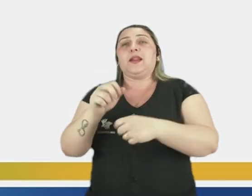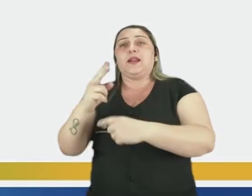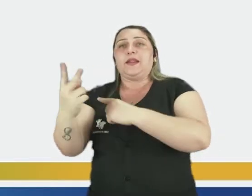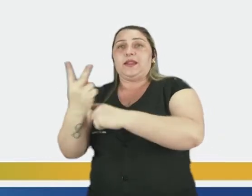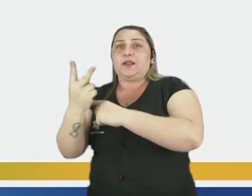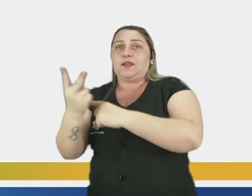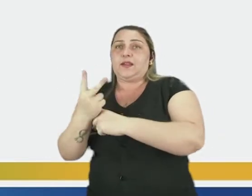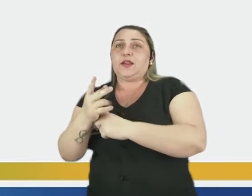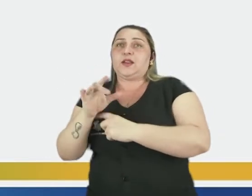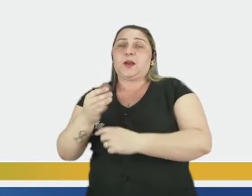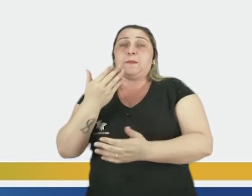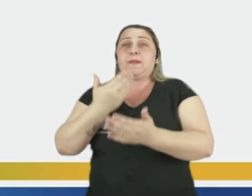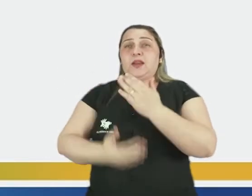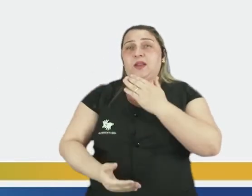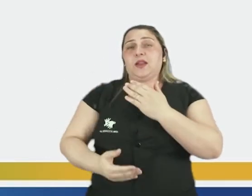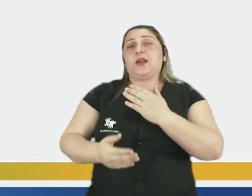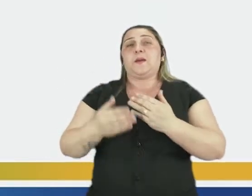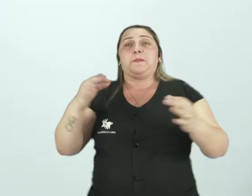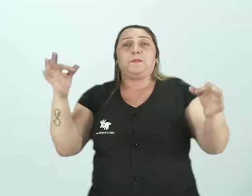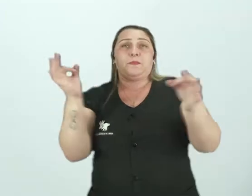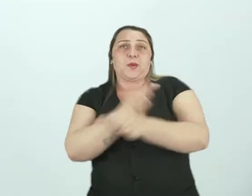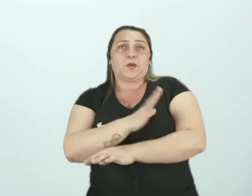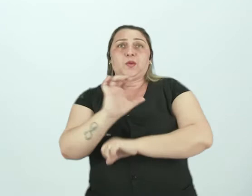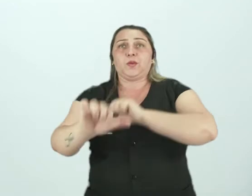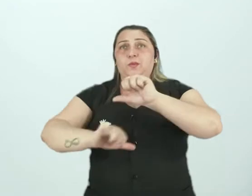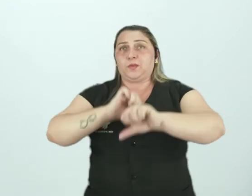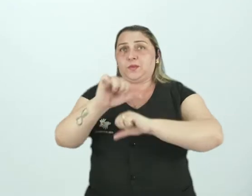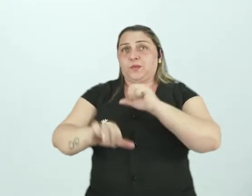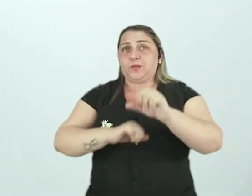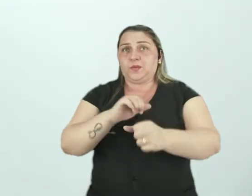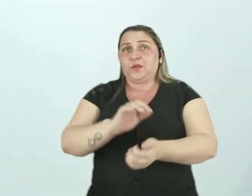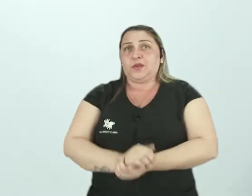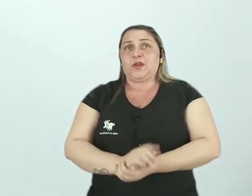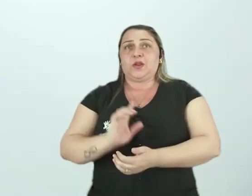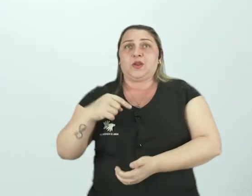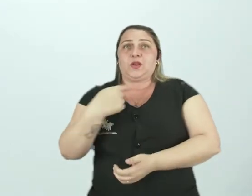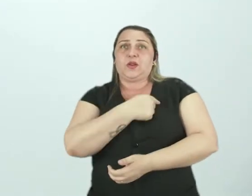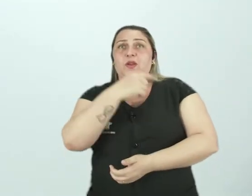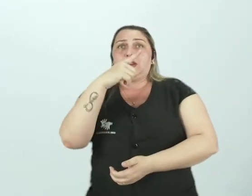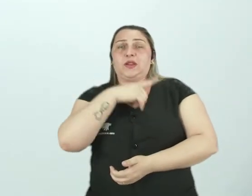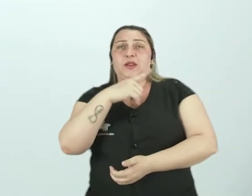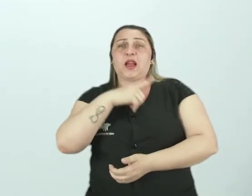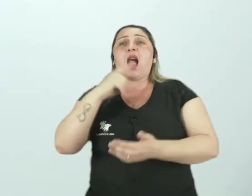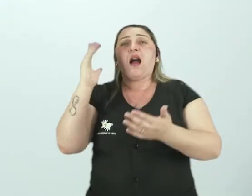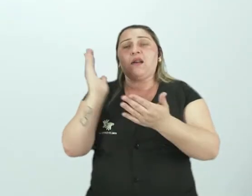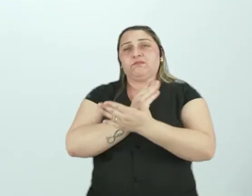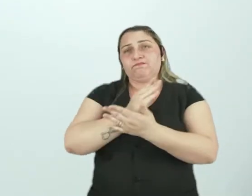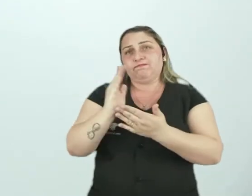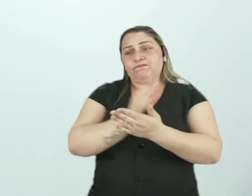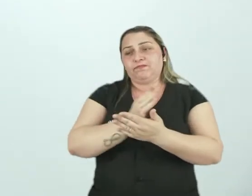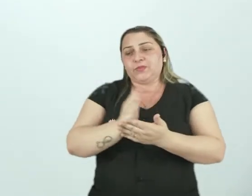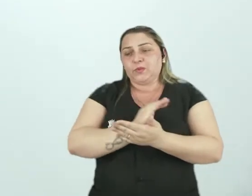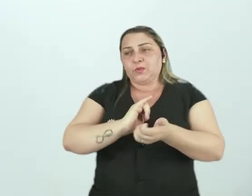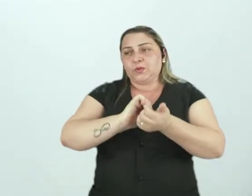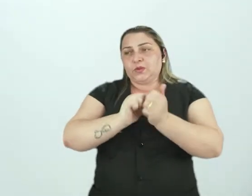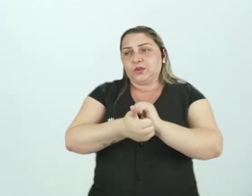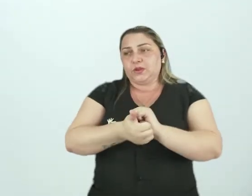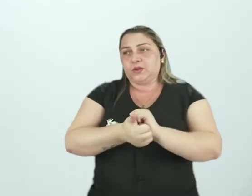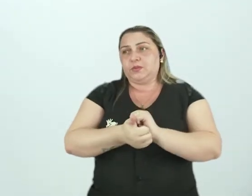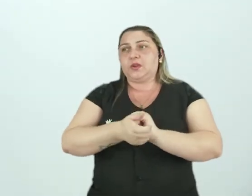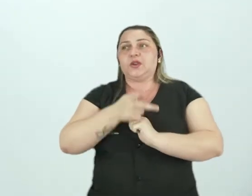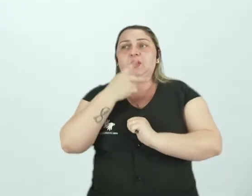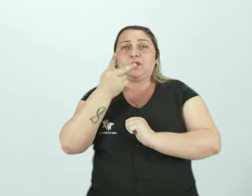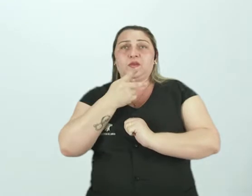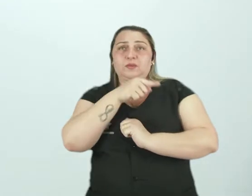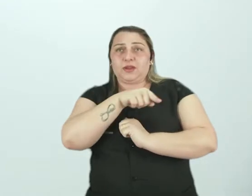Basta perder a posse de bola e pronto, tudo muda. Nós temos aqui alguns esportes, né, que eu vou citar